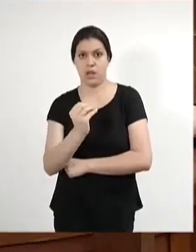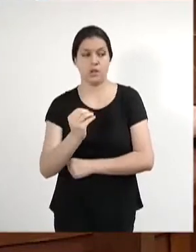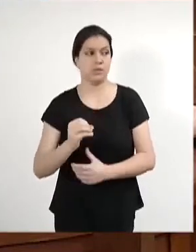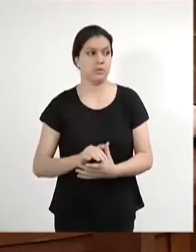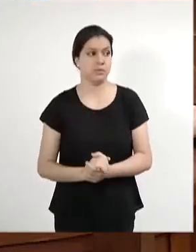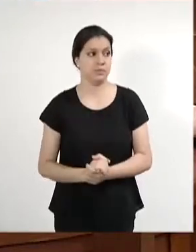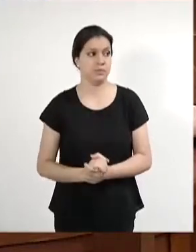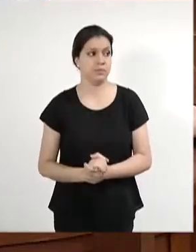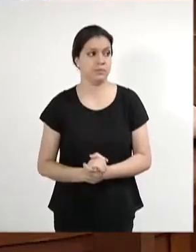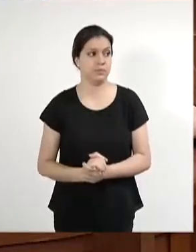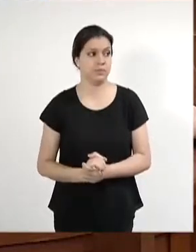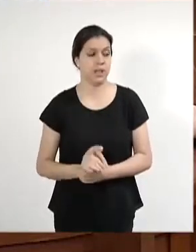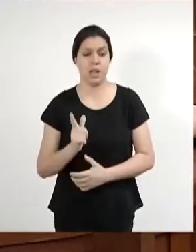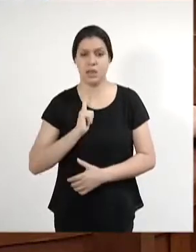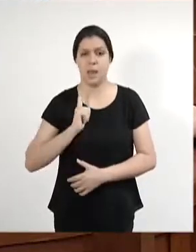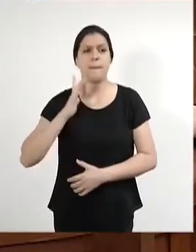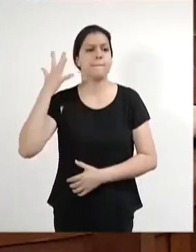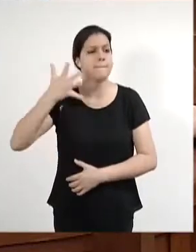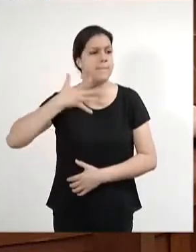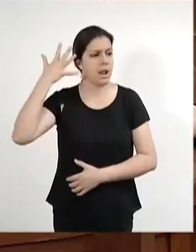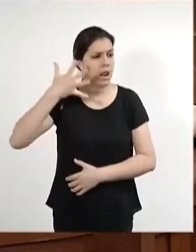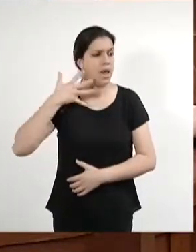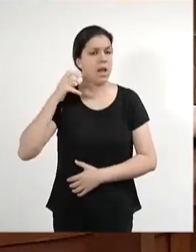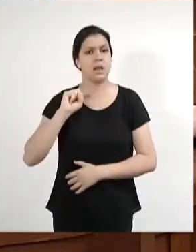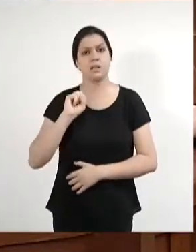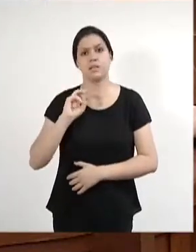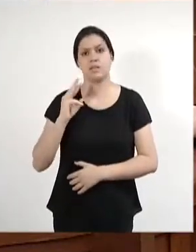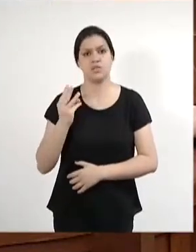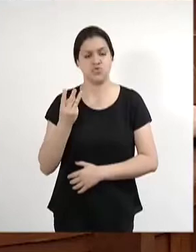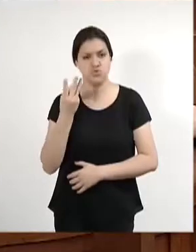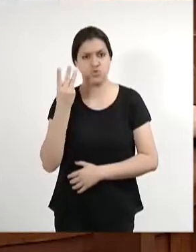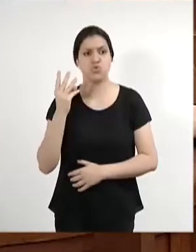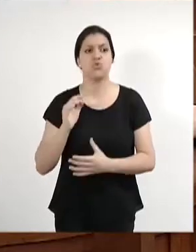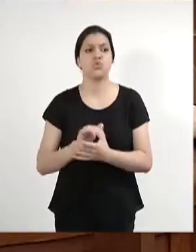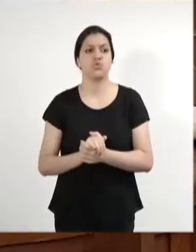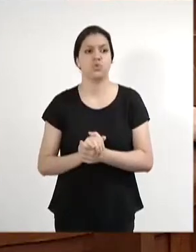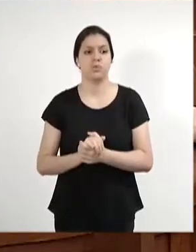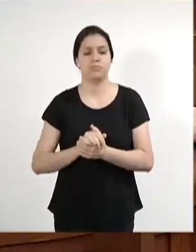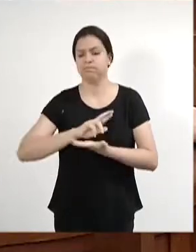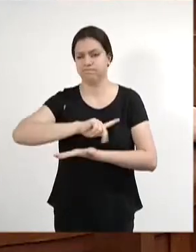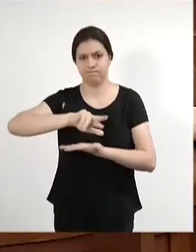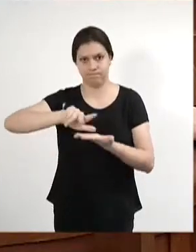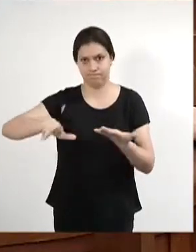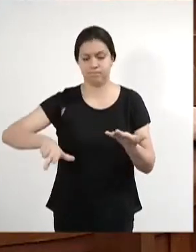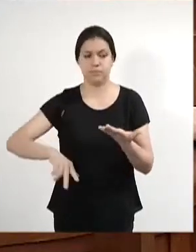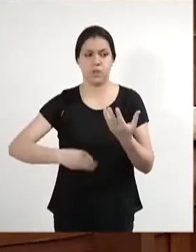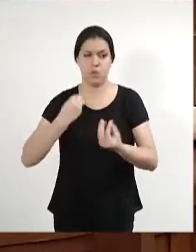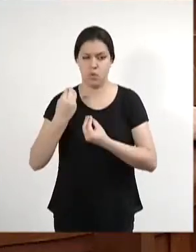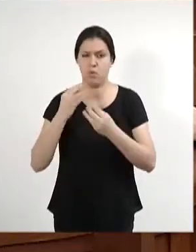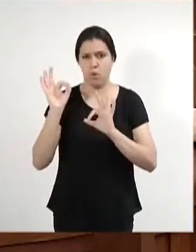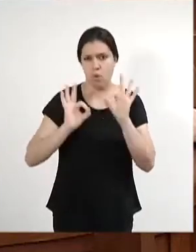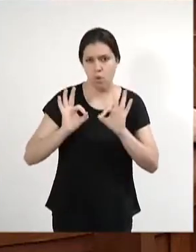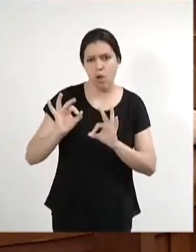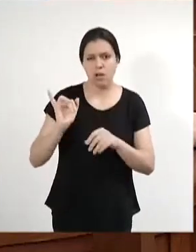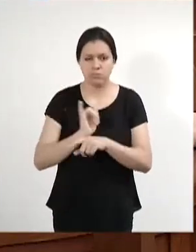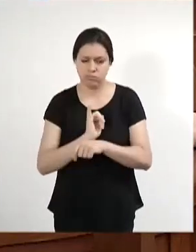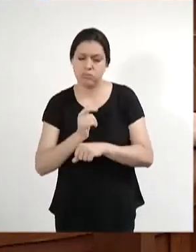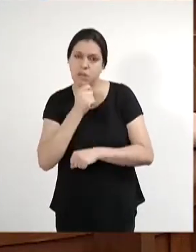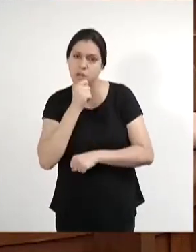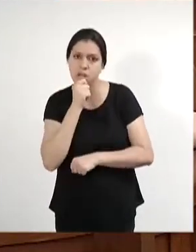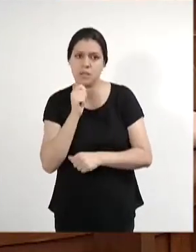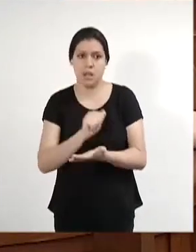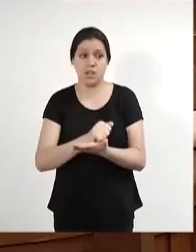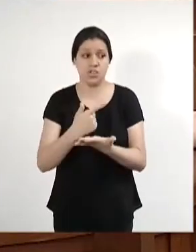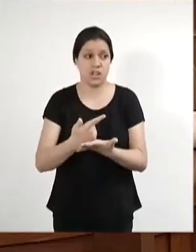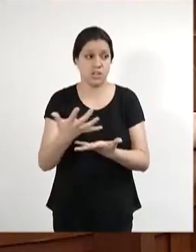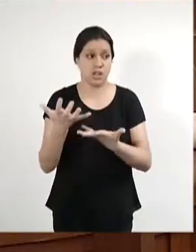onde vai ter palestras, shows, etc. Ainda está sendo definido essa agenda, e quero